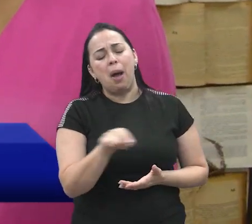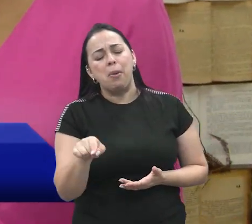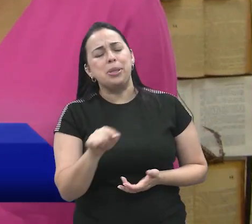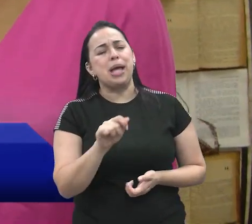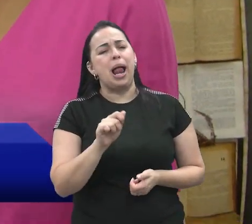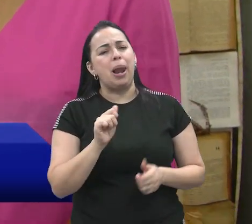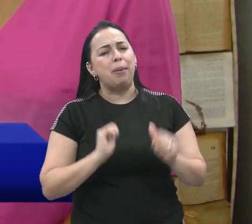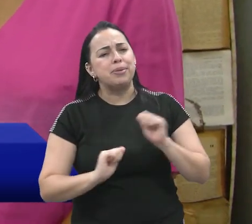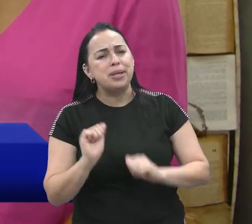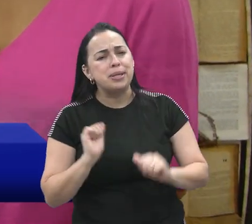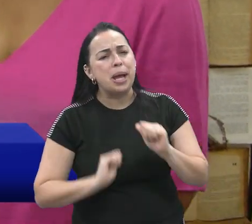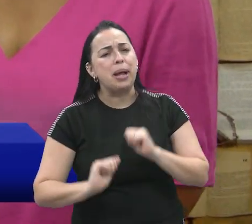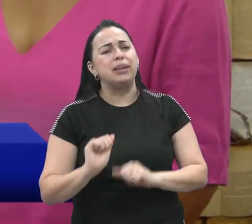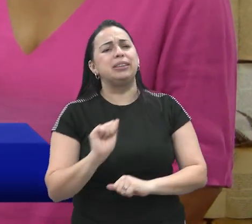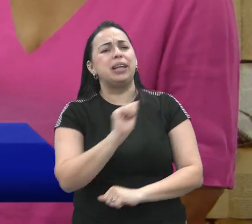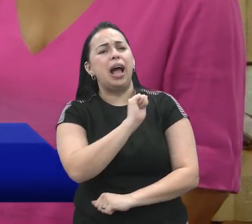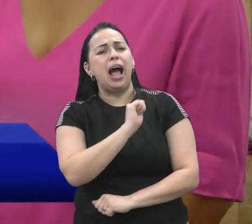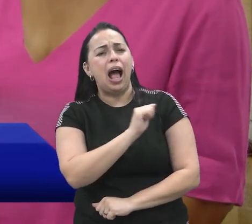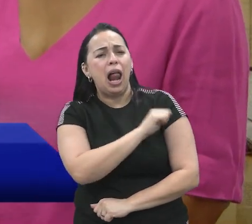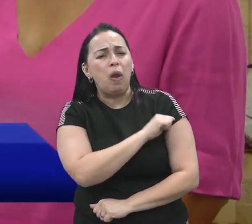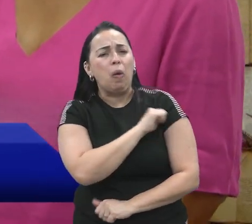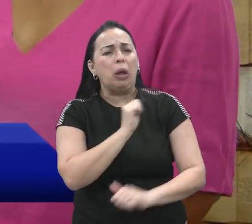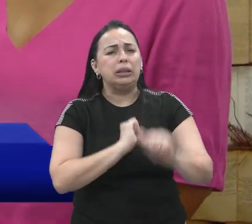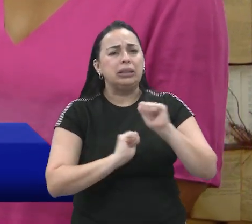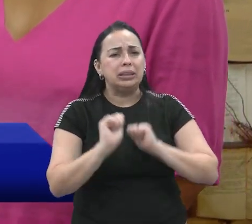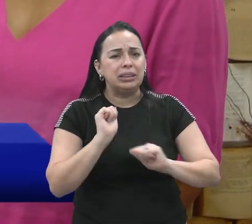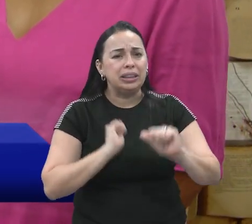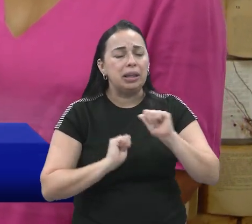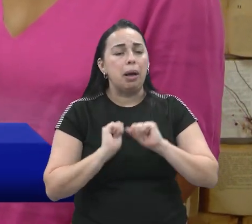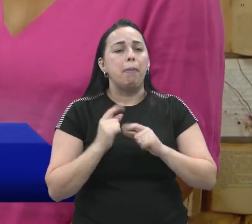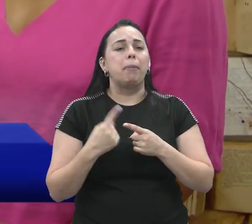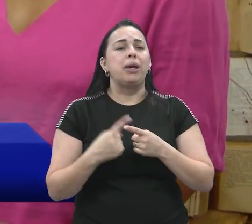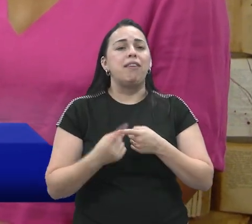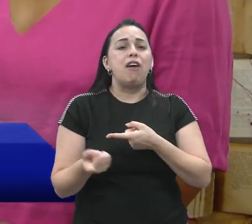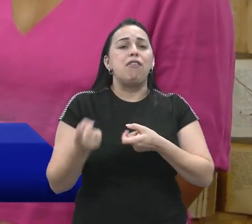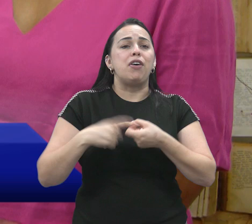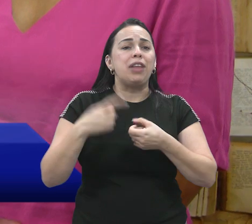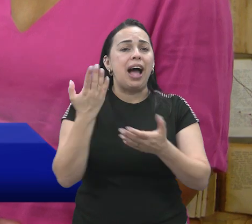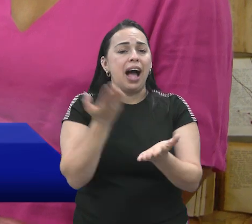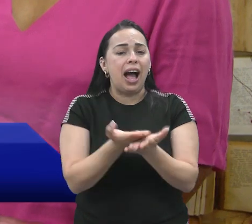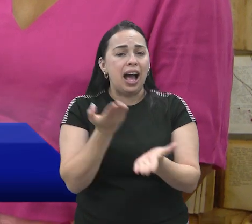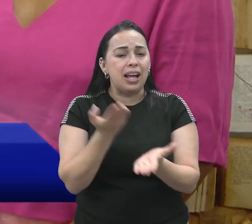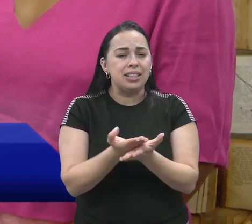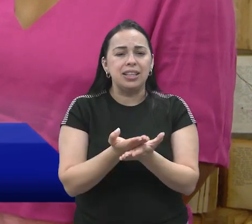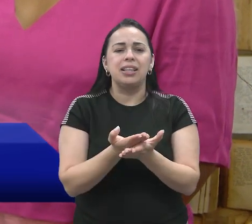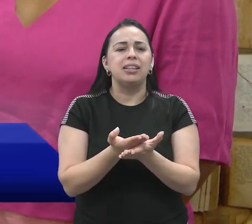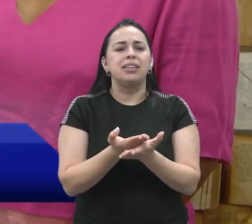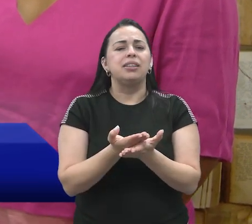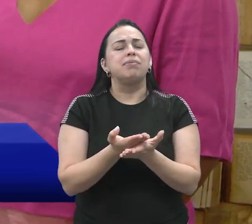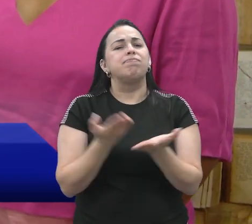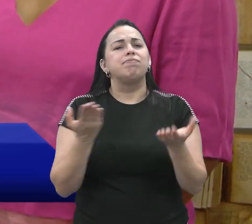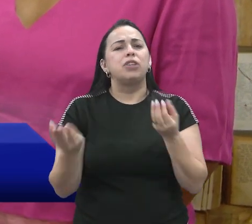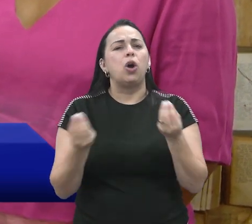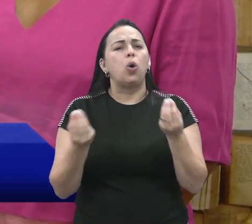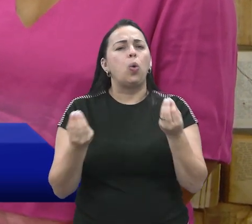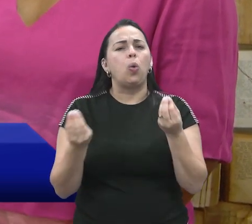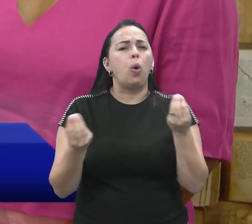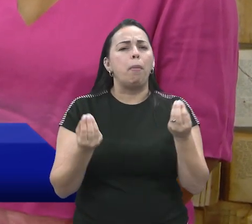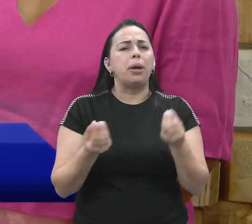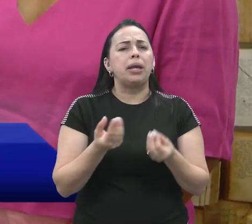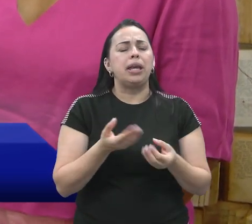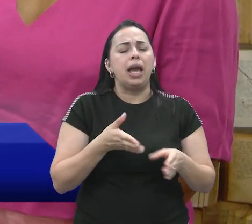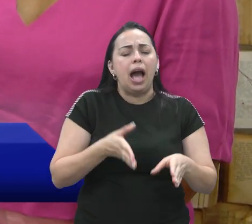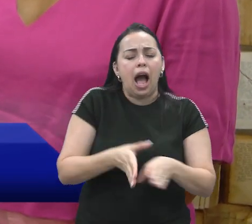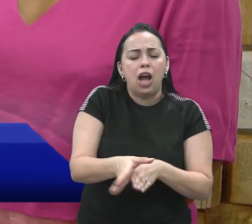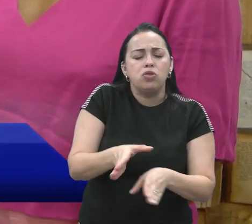nessa questão da ansiedade, de expectativas, né, que as crianças e os adolescentes têm, né, para a volta às aulas, têm para o ano letivo que vai